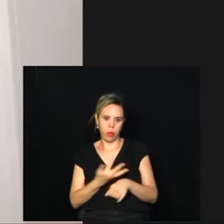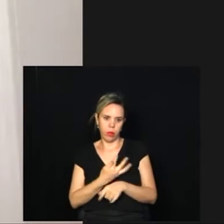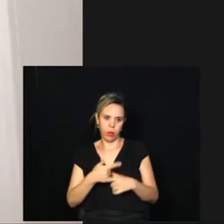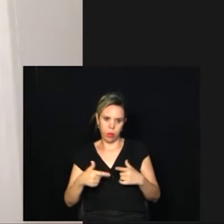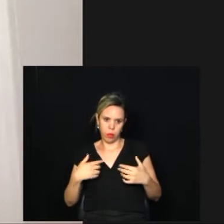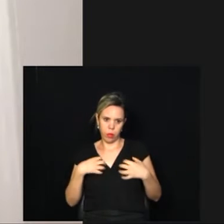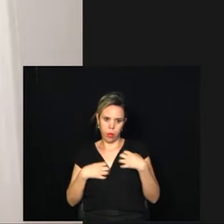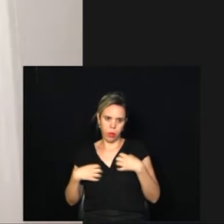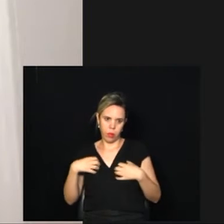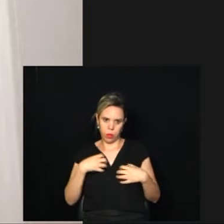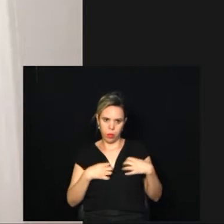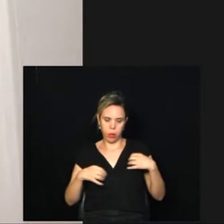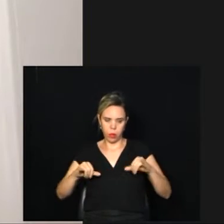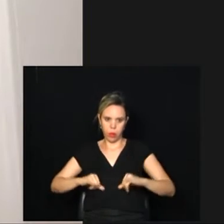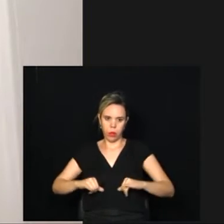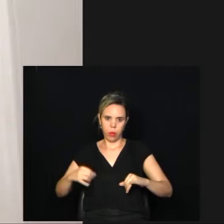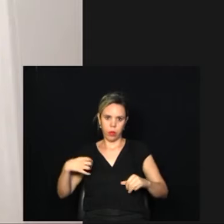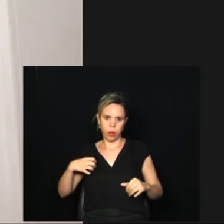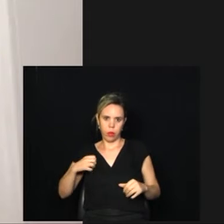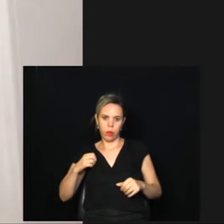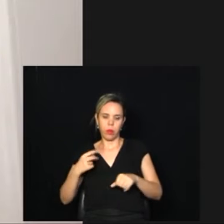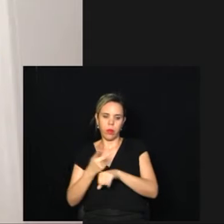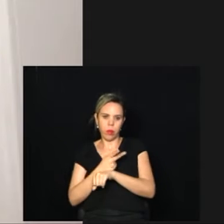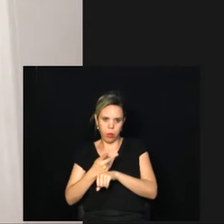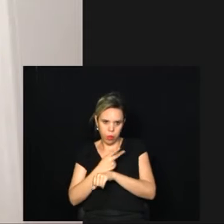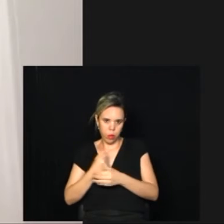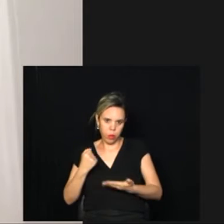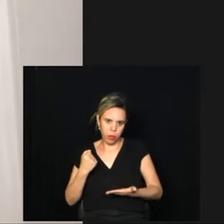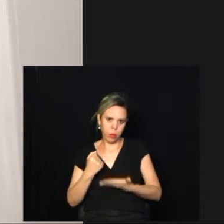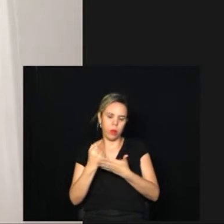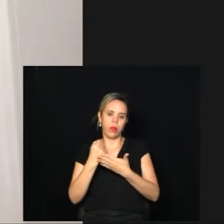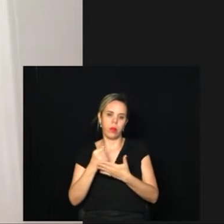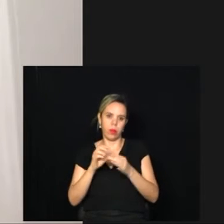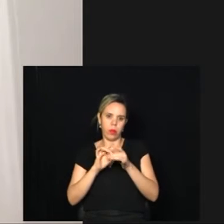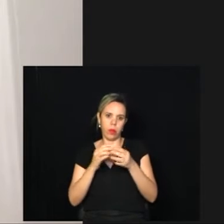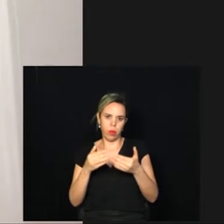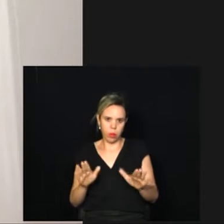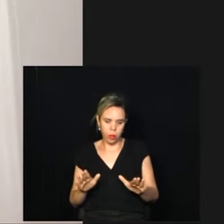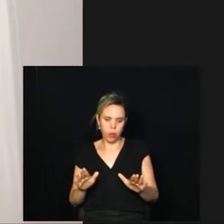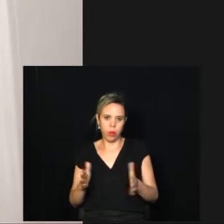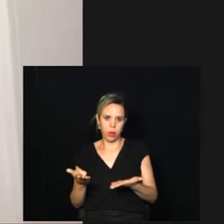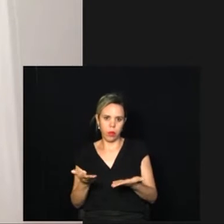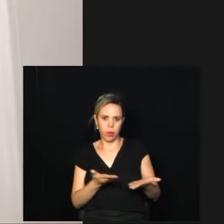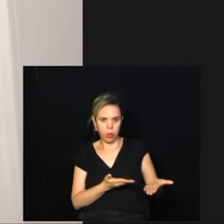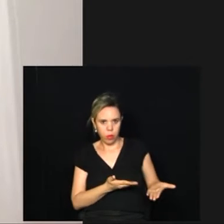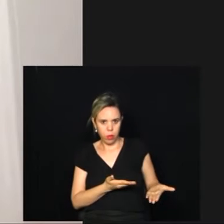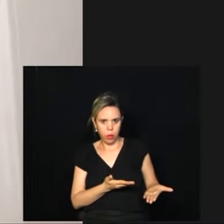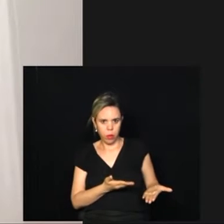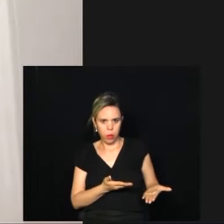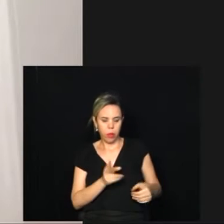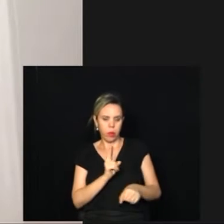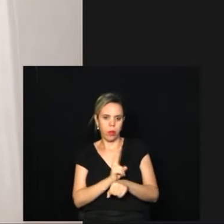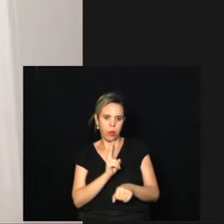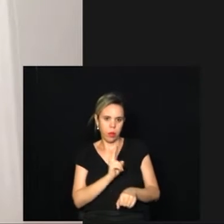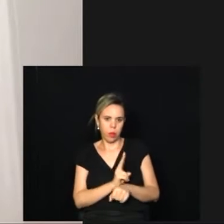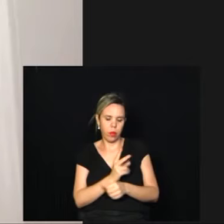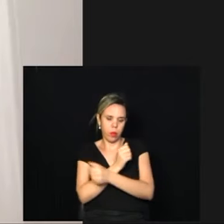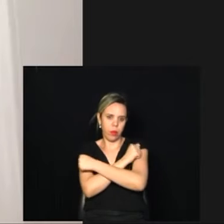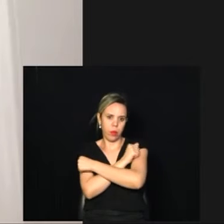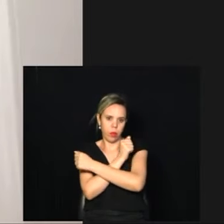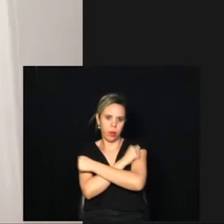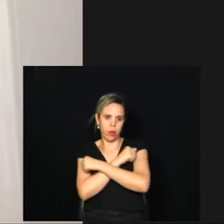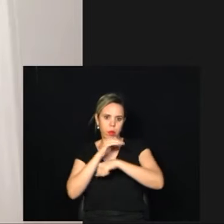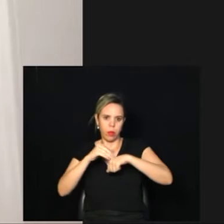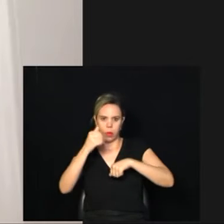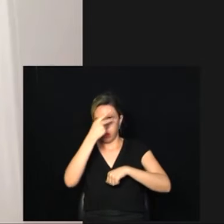algum tipo de angústia, de sofrimento, procure ajuda. Esteja aberto a receber um cuidado, um abraço, um